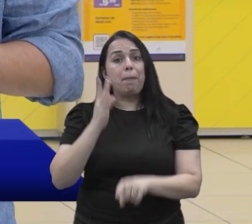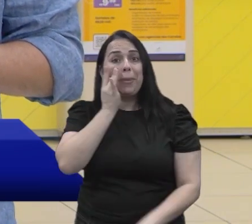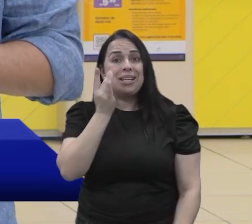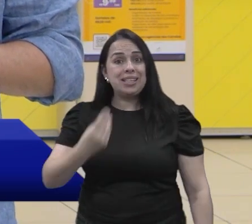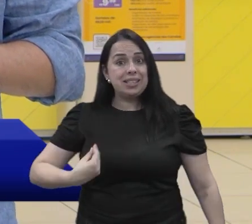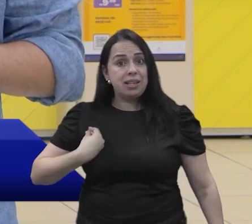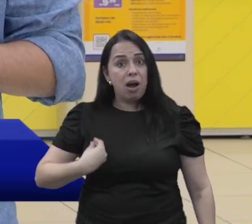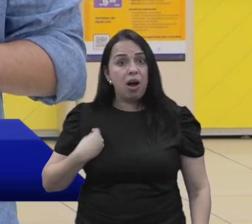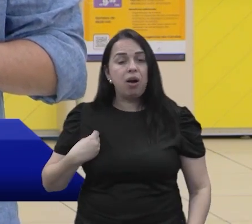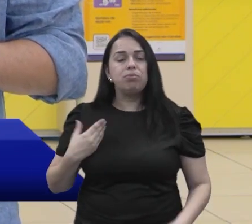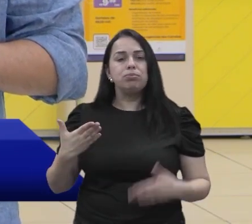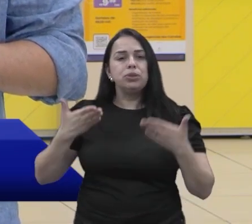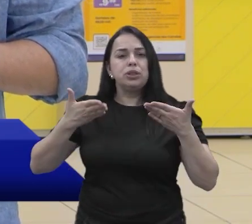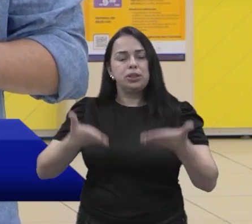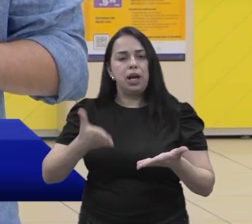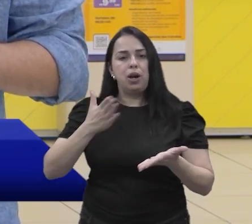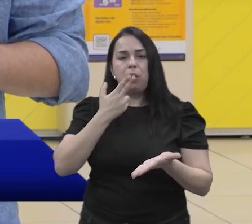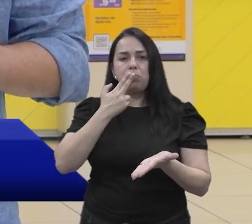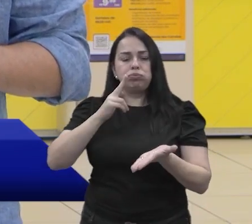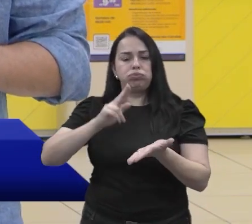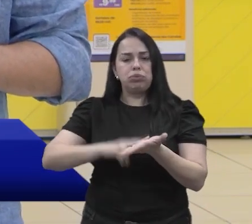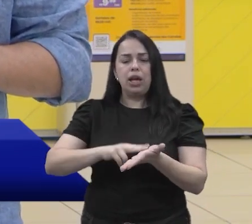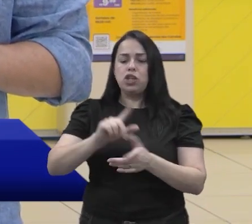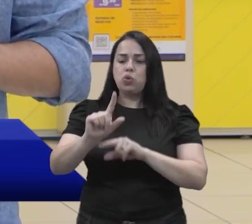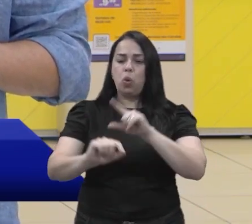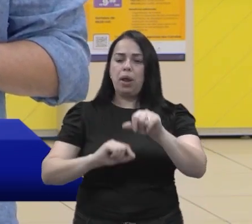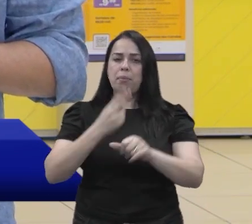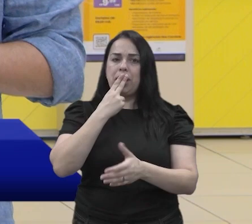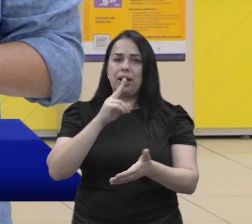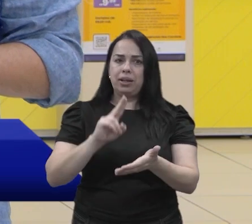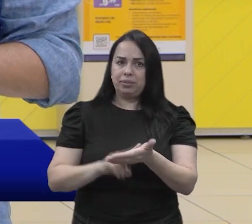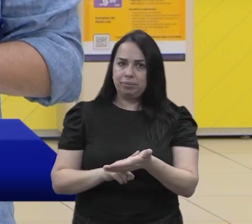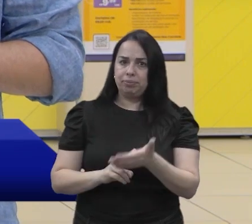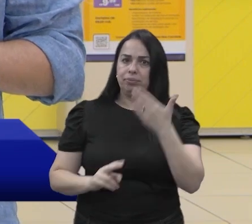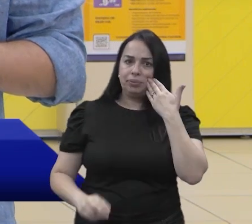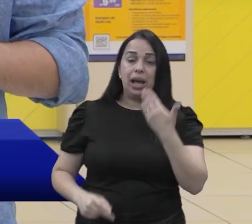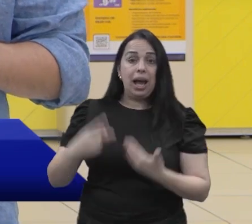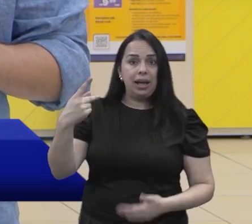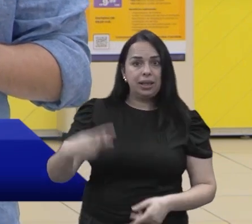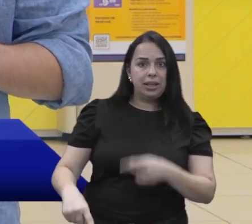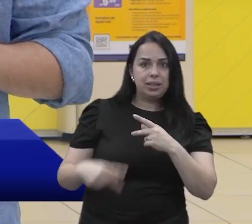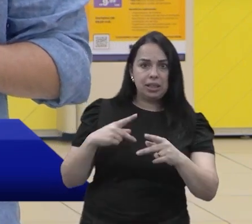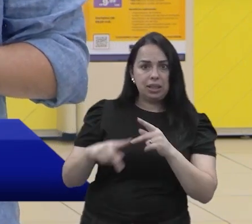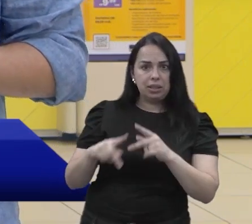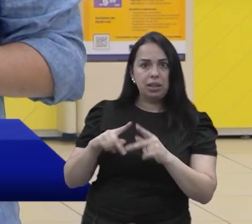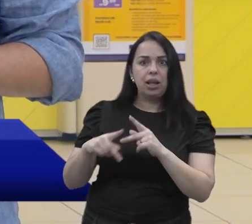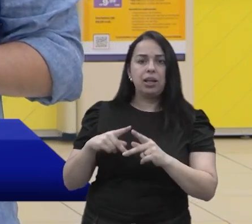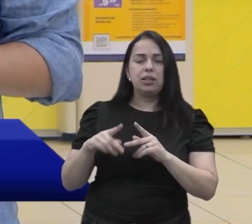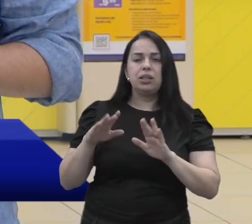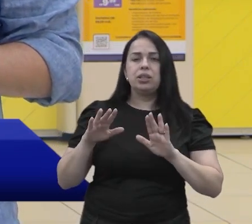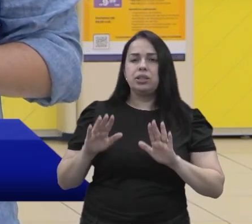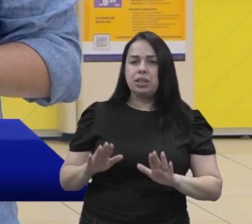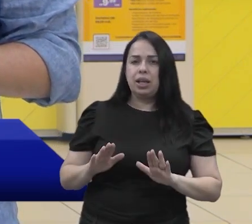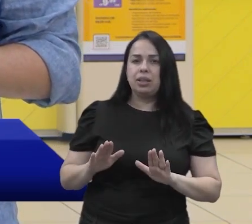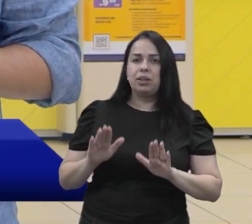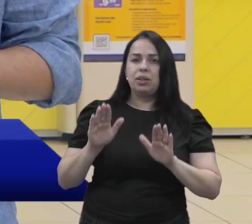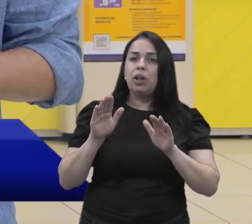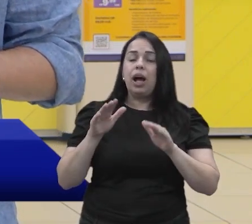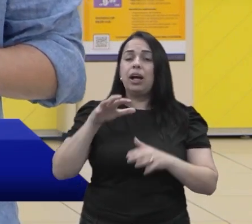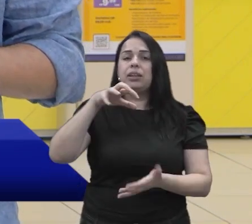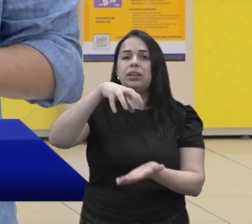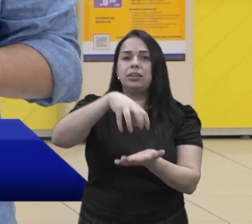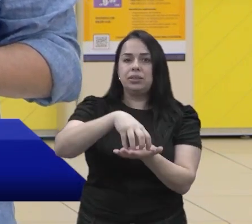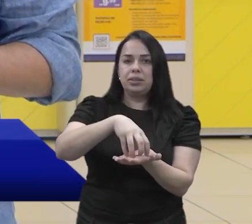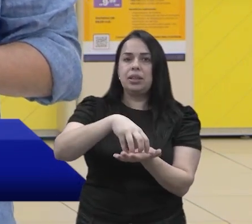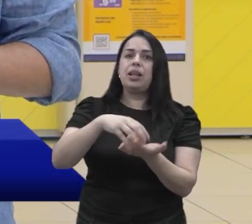escolhe uma dentre as disponíveis, mas claro que as pessoas também podem vir até uma agência dos Correios e